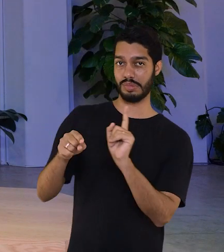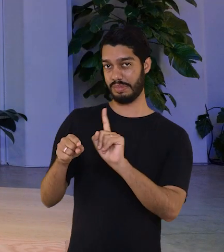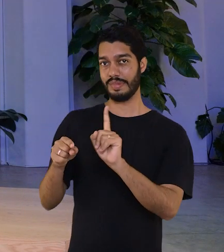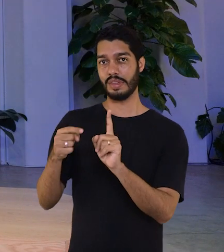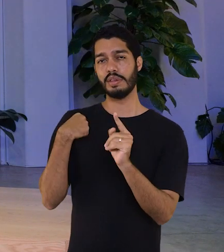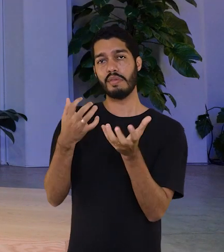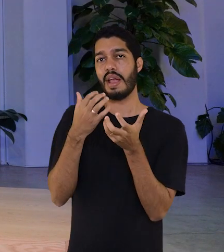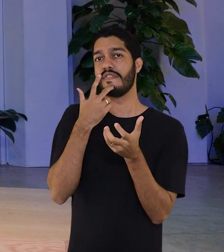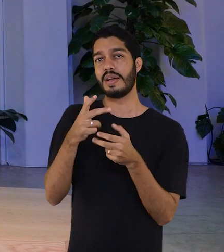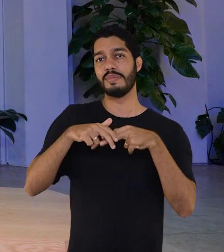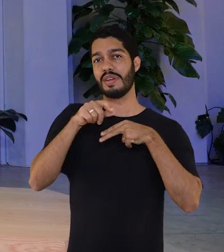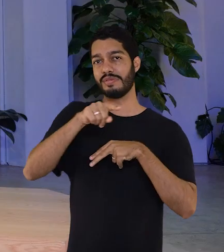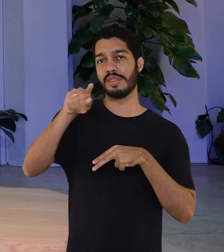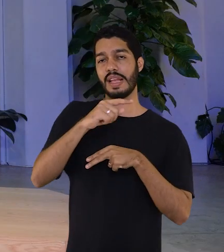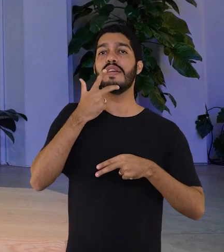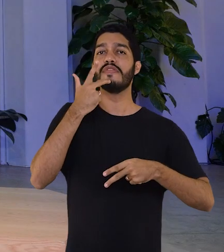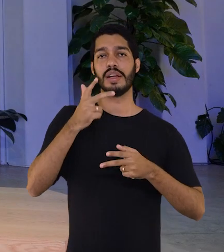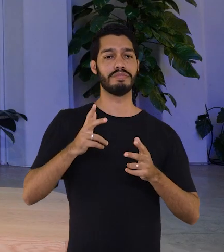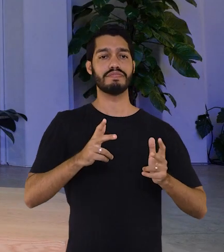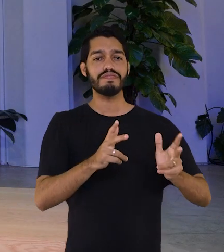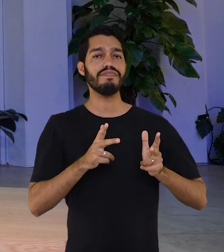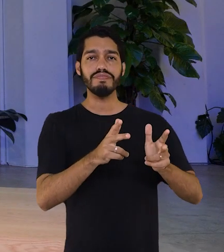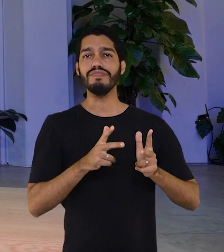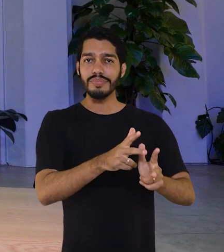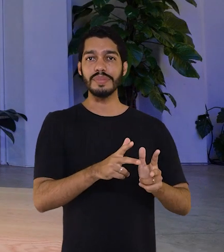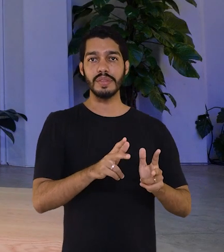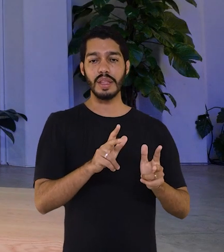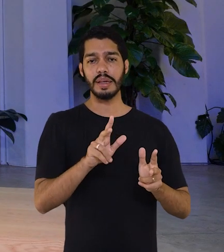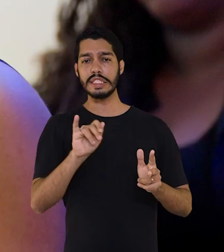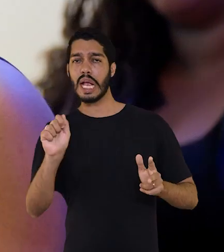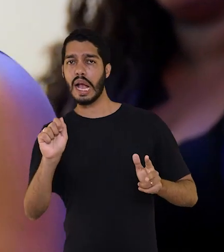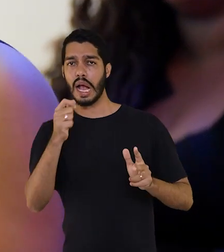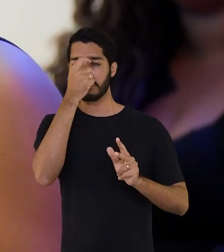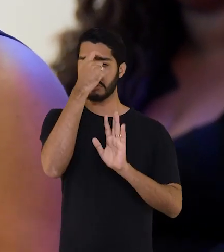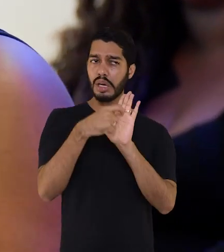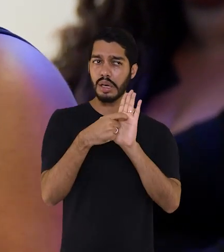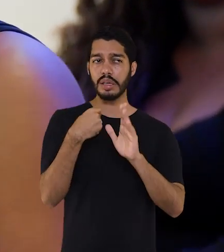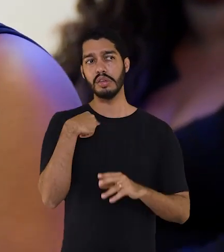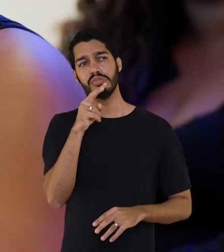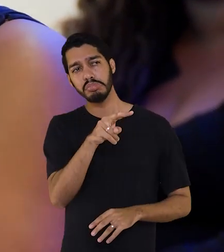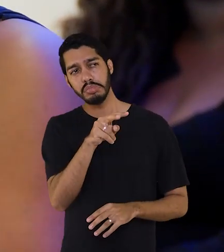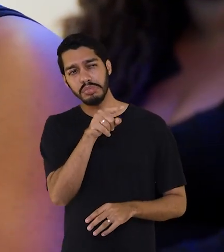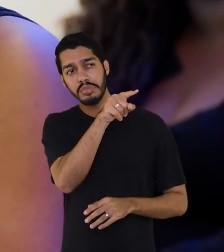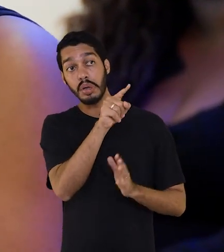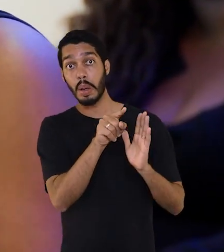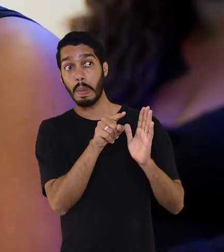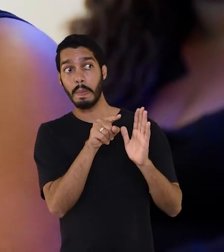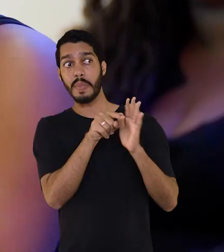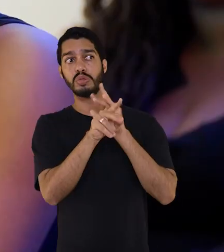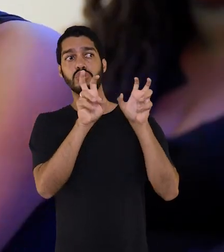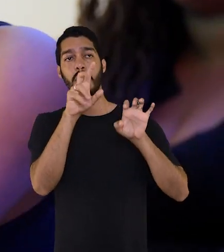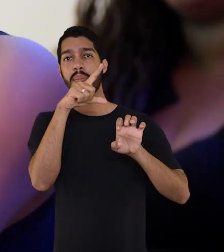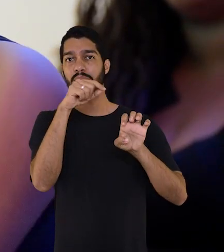Não é bem uma pergunta, eu só queria falar porque vocês estavam falando sobre a IA, e aí eu vi uma